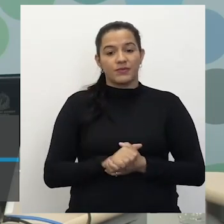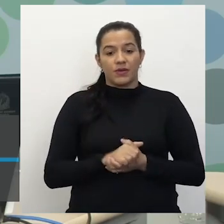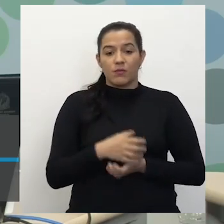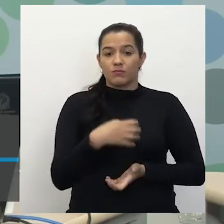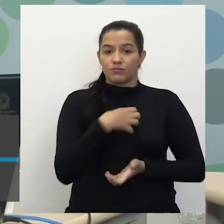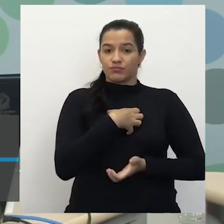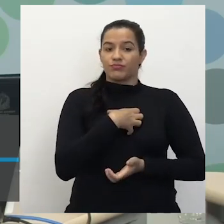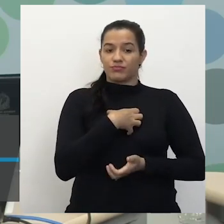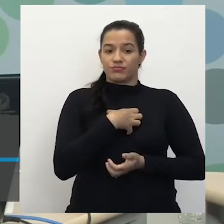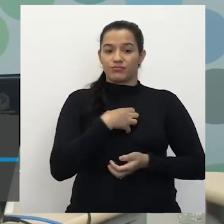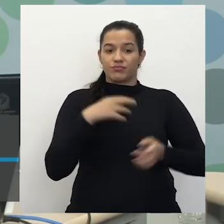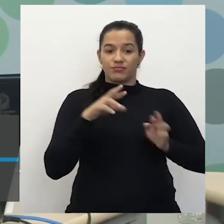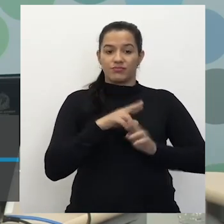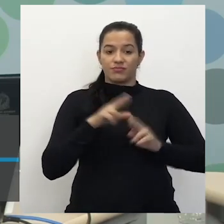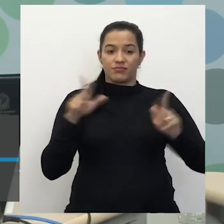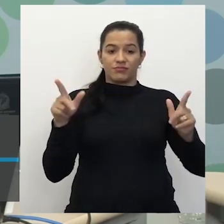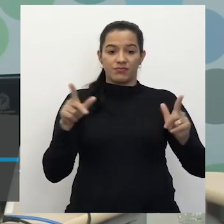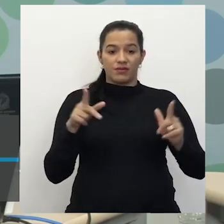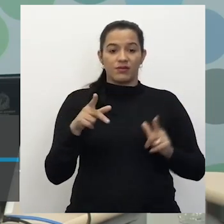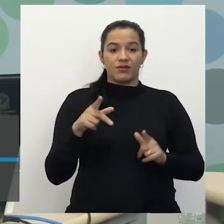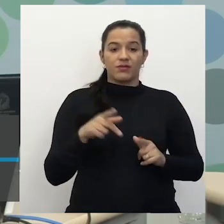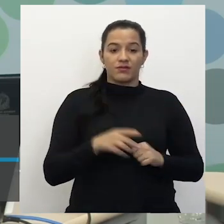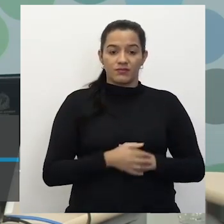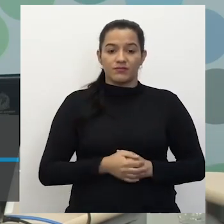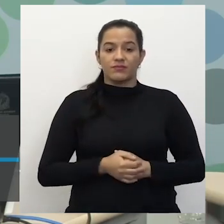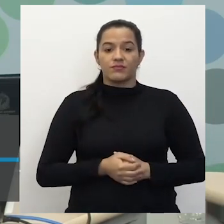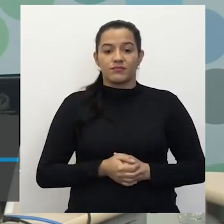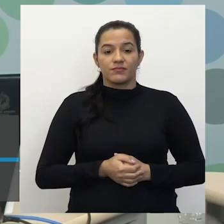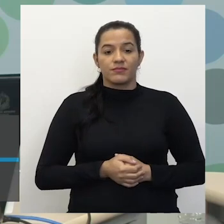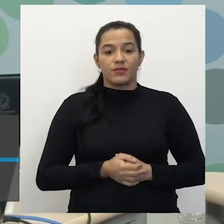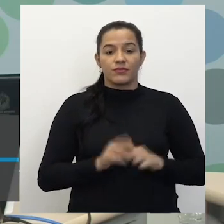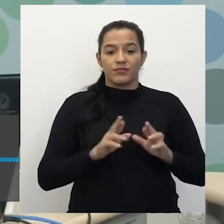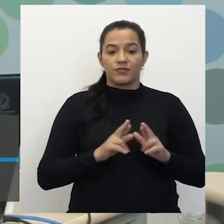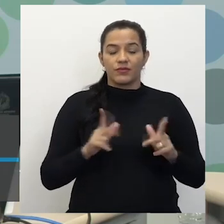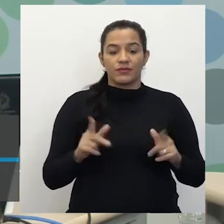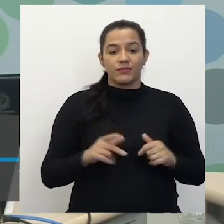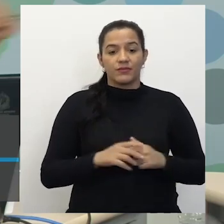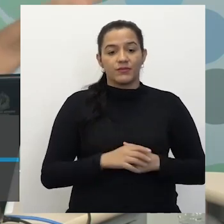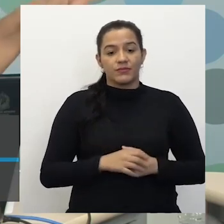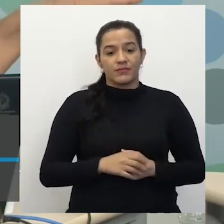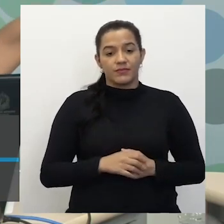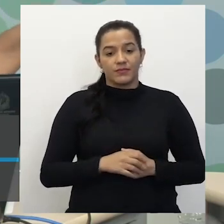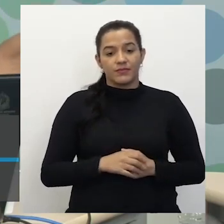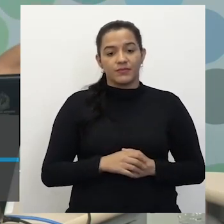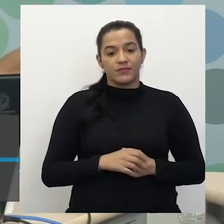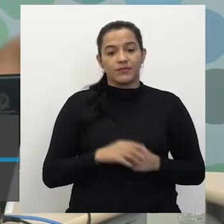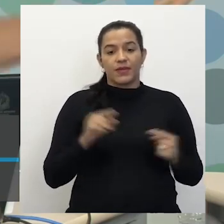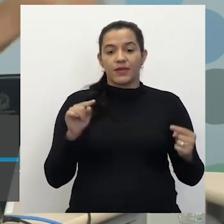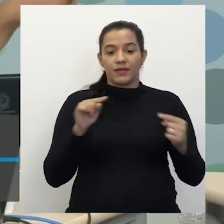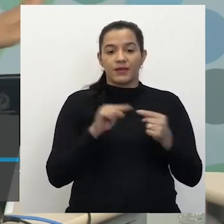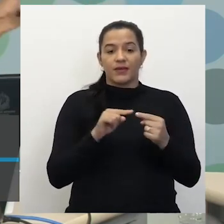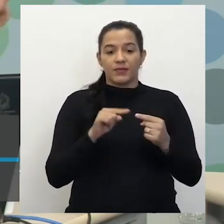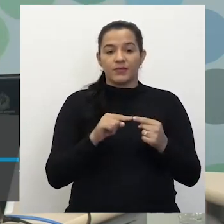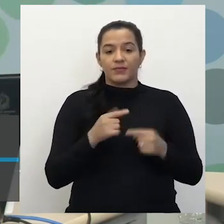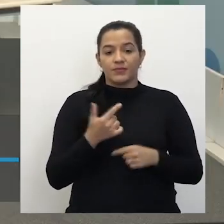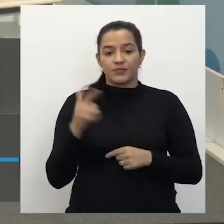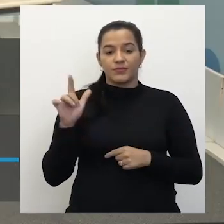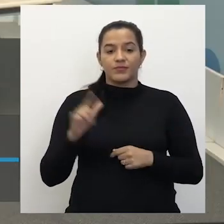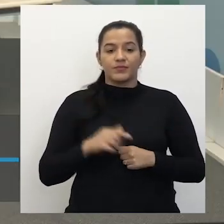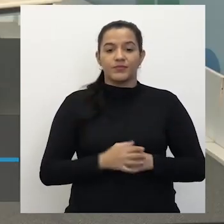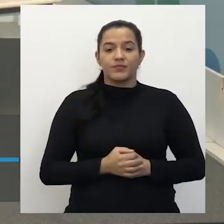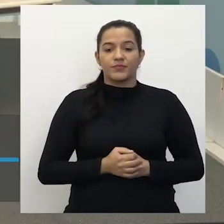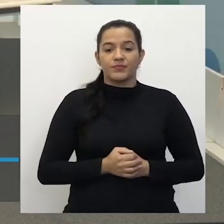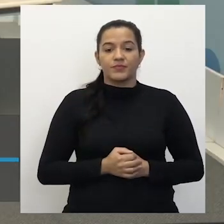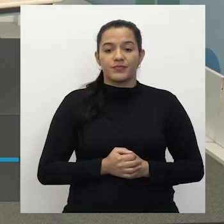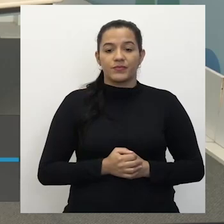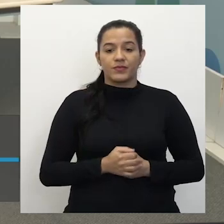como é diferente essa coisa de versão, não é, gente? Como é diferente. Aí cabe a próxima acolhida. Pode falar, Não, Mauro. eu ia falar que